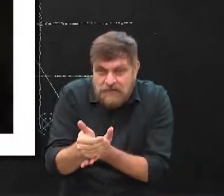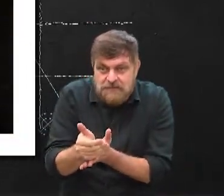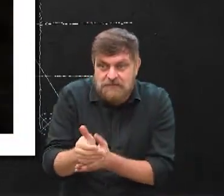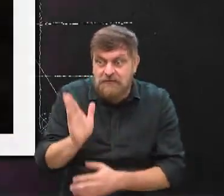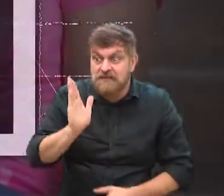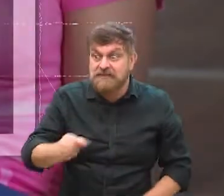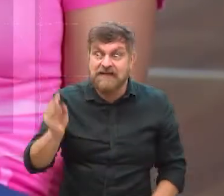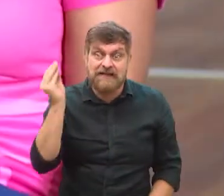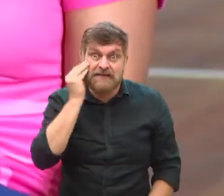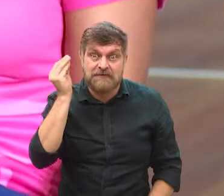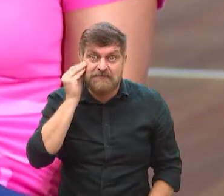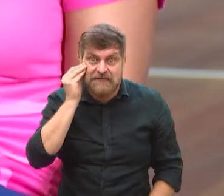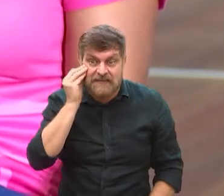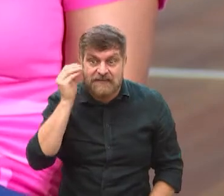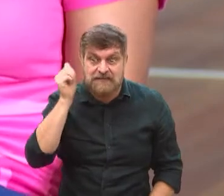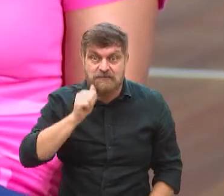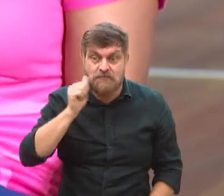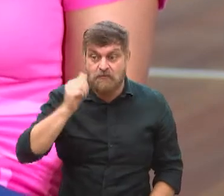elas jogaram.